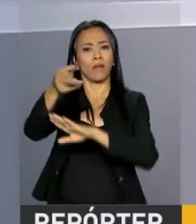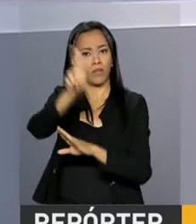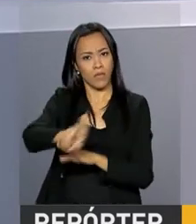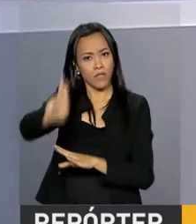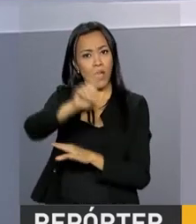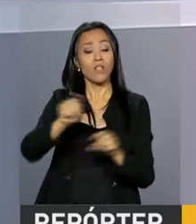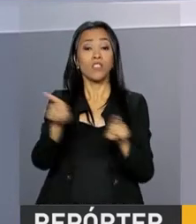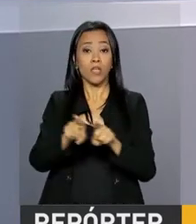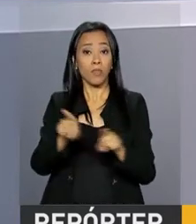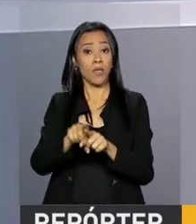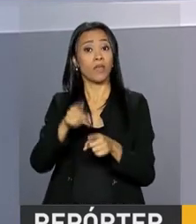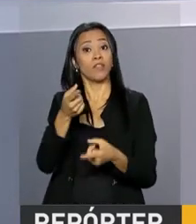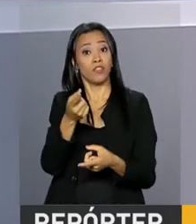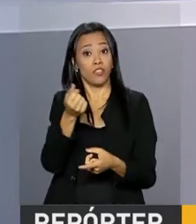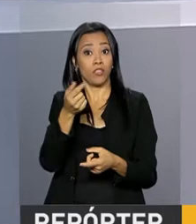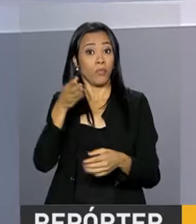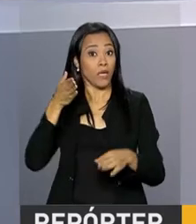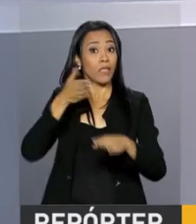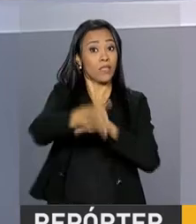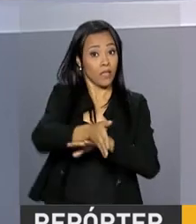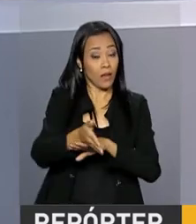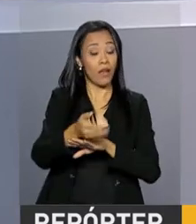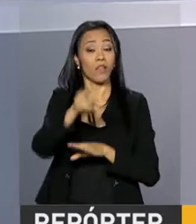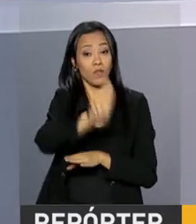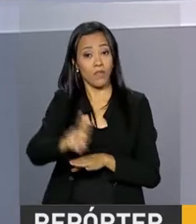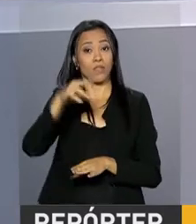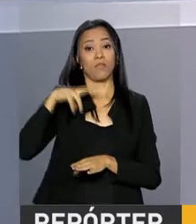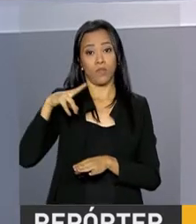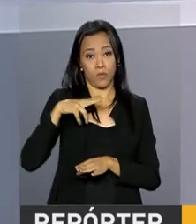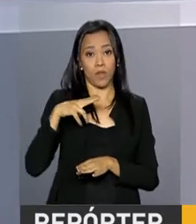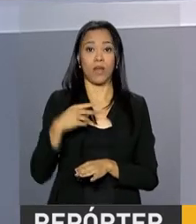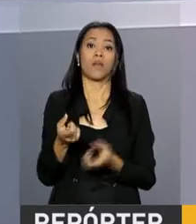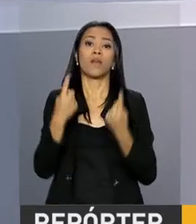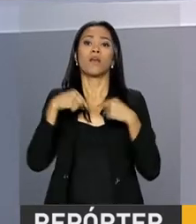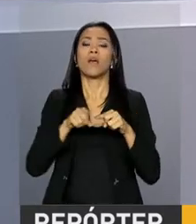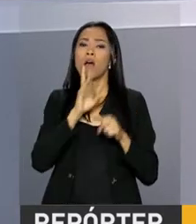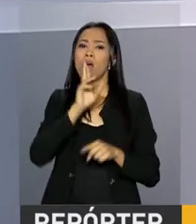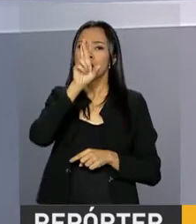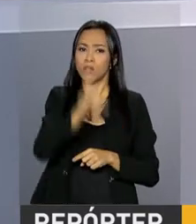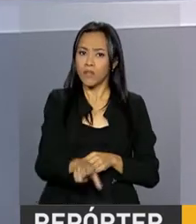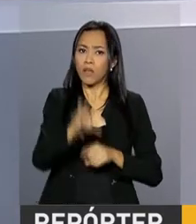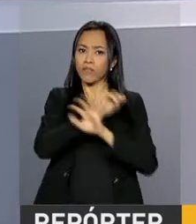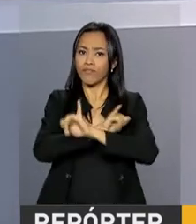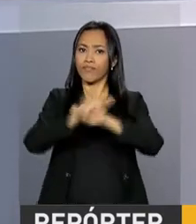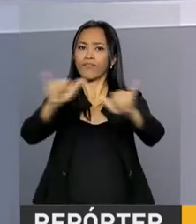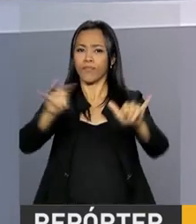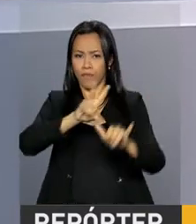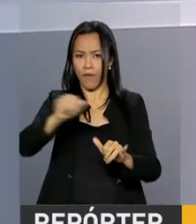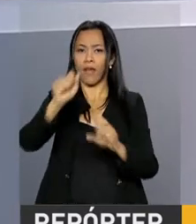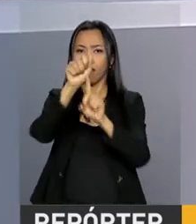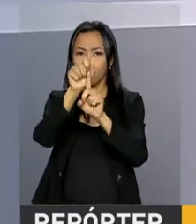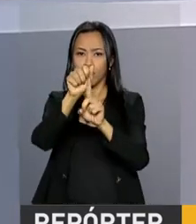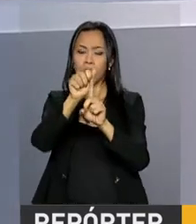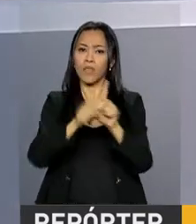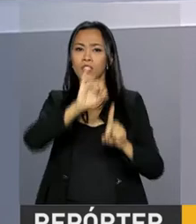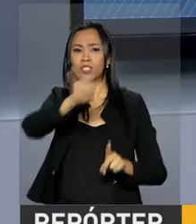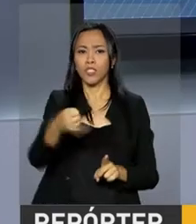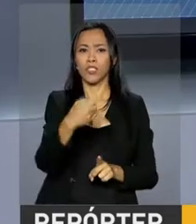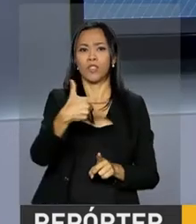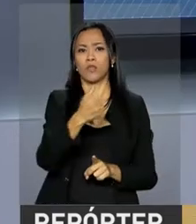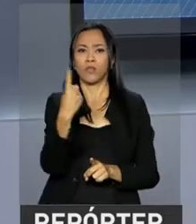para financiamentos em universidades privadas. A previsão é que o resultado do Enem seja divulgado em janeiro de